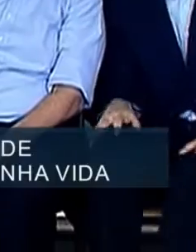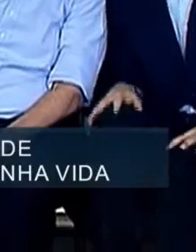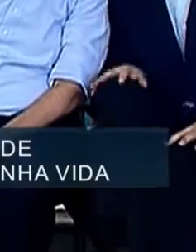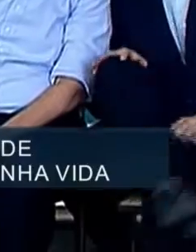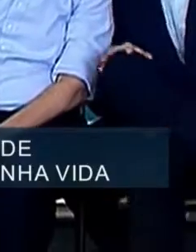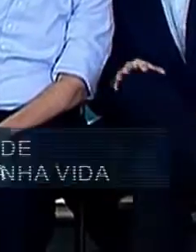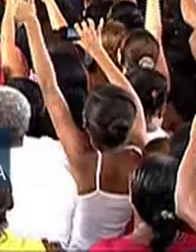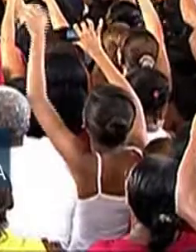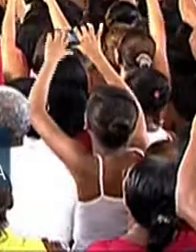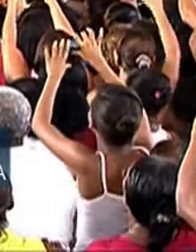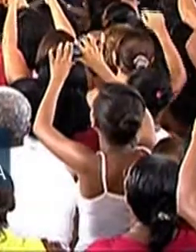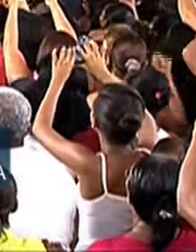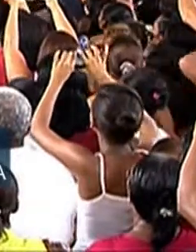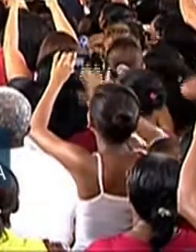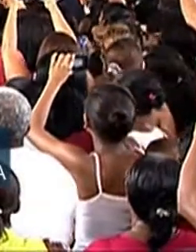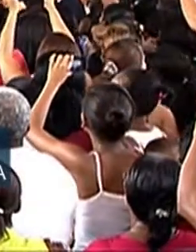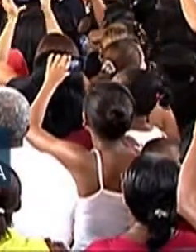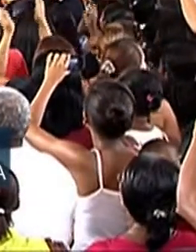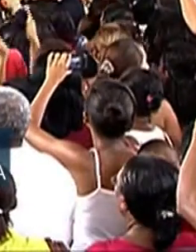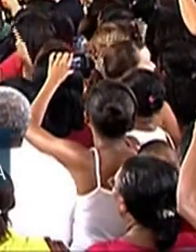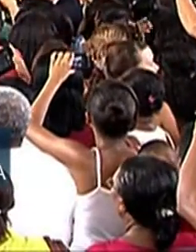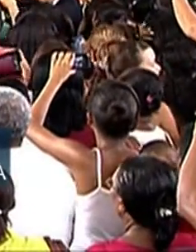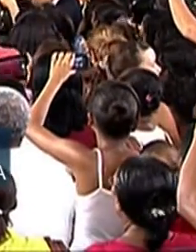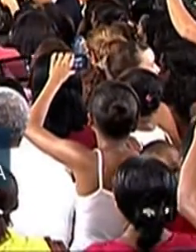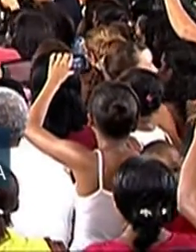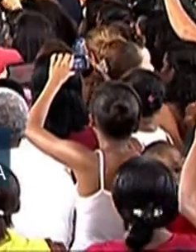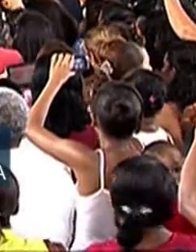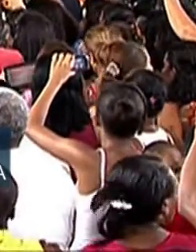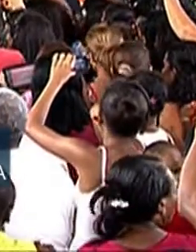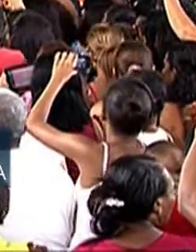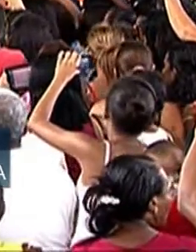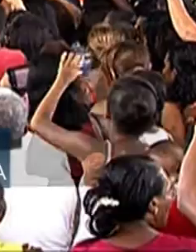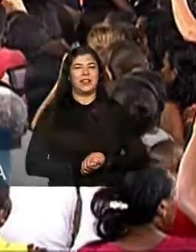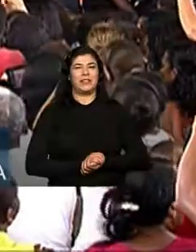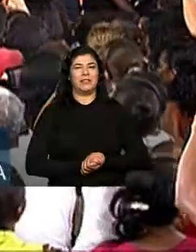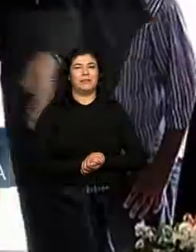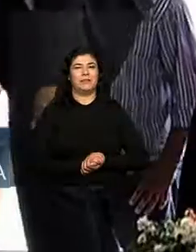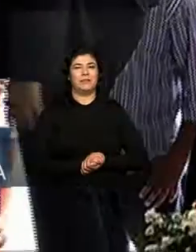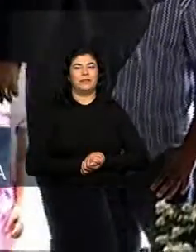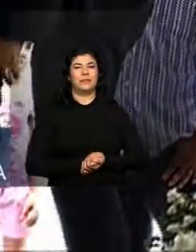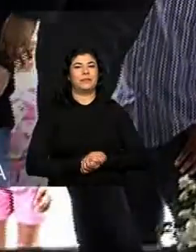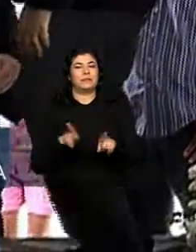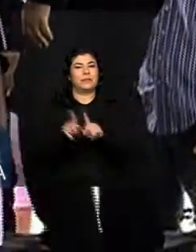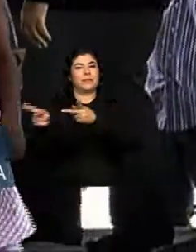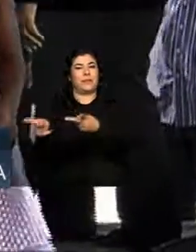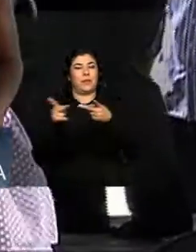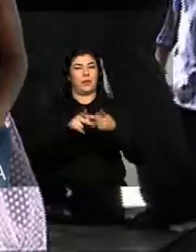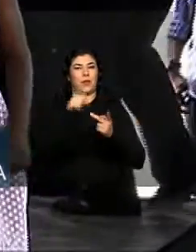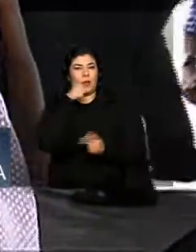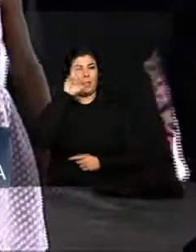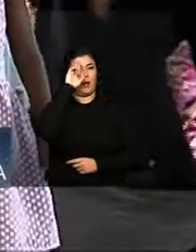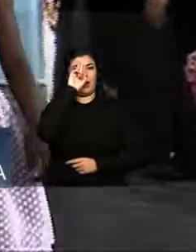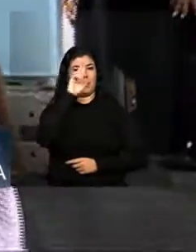Neste momento, convidamos a senhora Francisca Souza Conceição e família para receberem as chaves das mãos